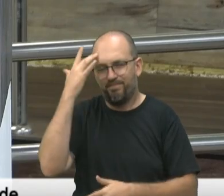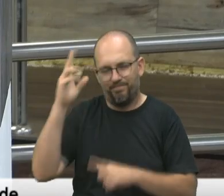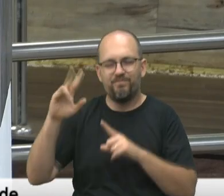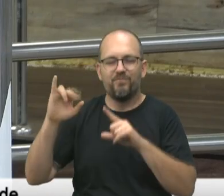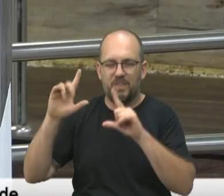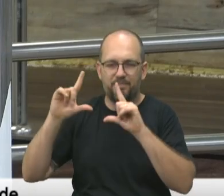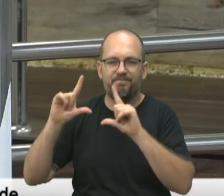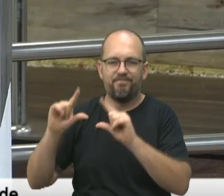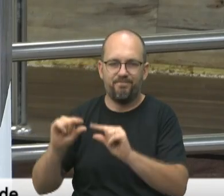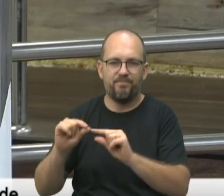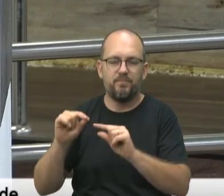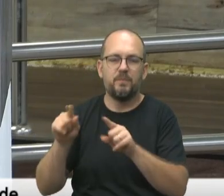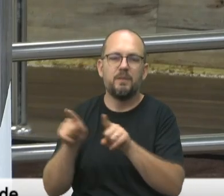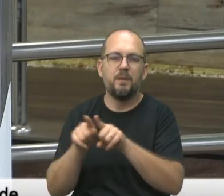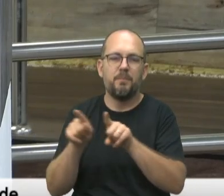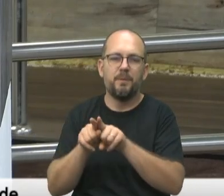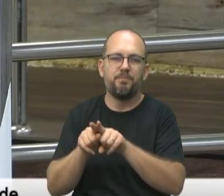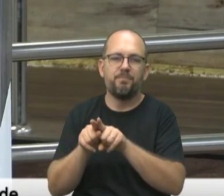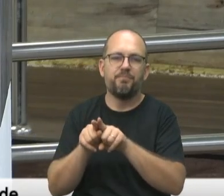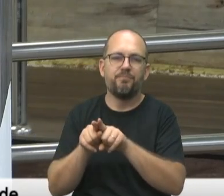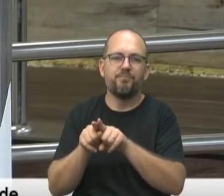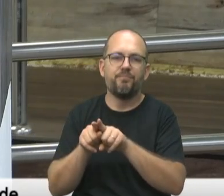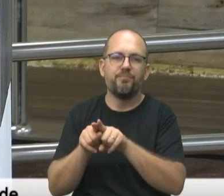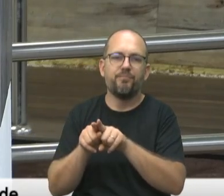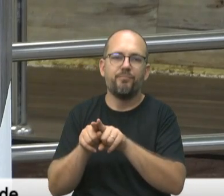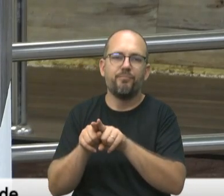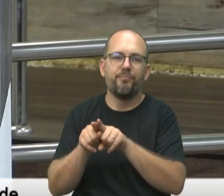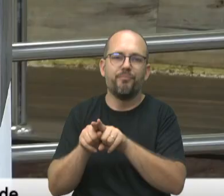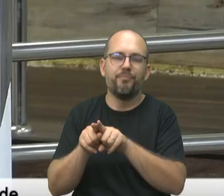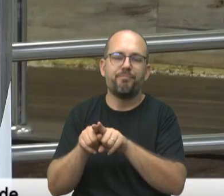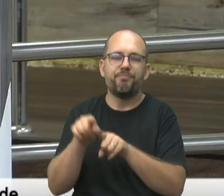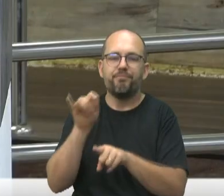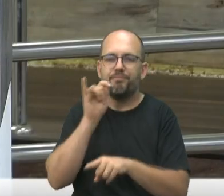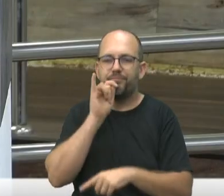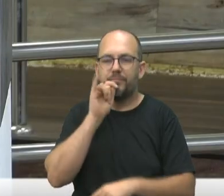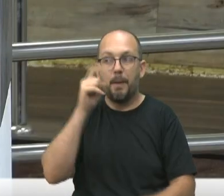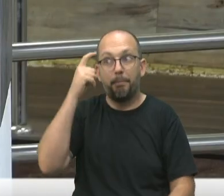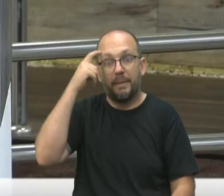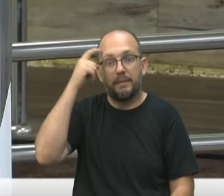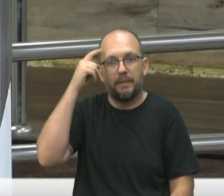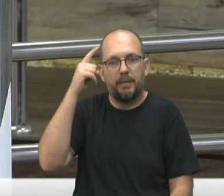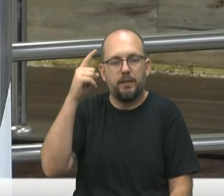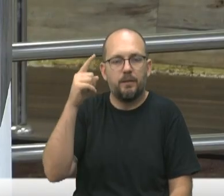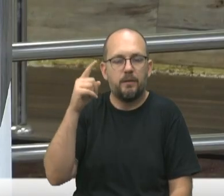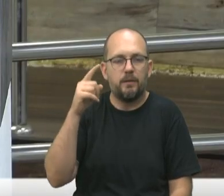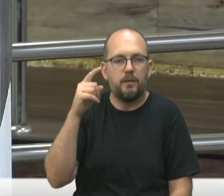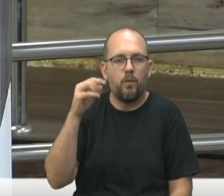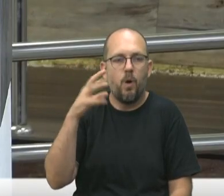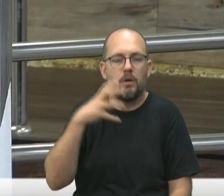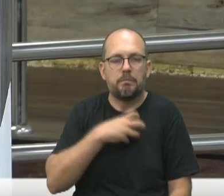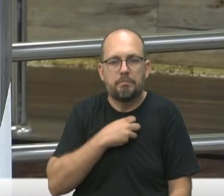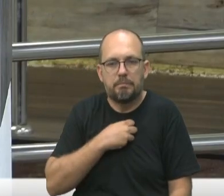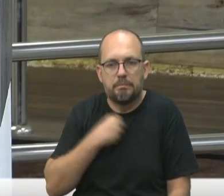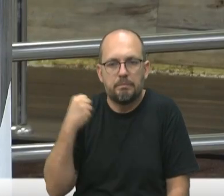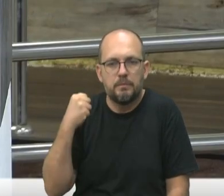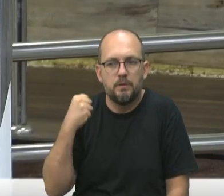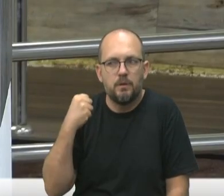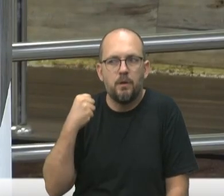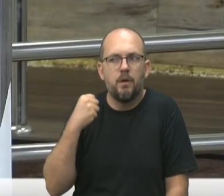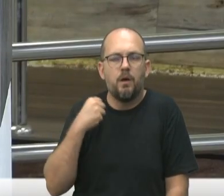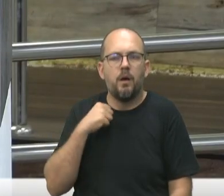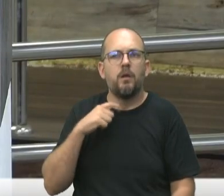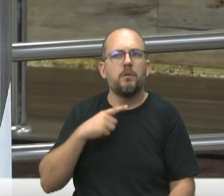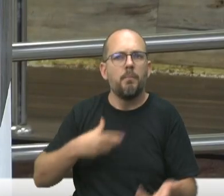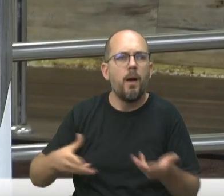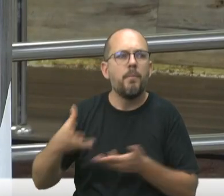situações também análogas a pensar numa iniciativa de suicídio, quando a gente conseguir